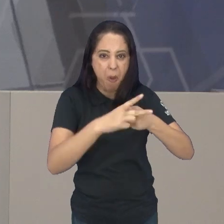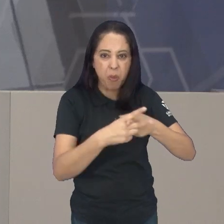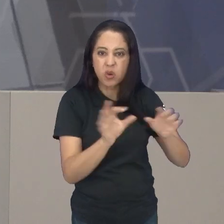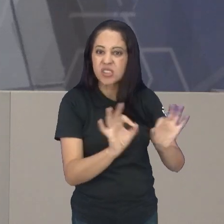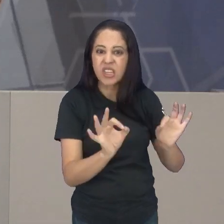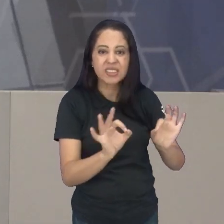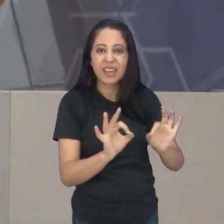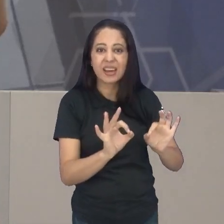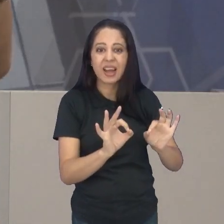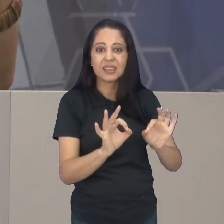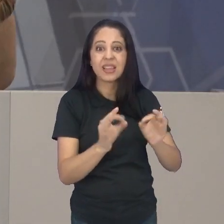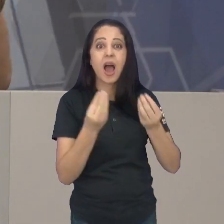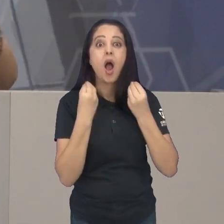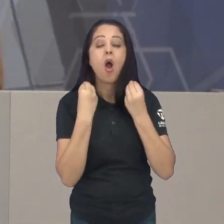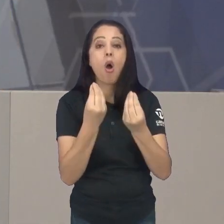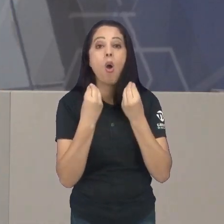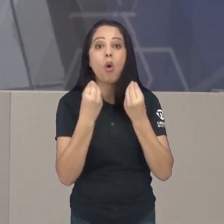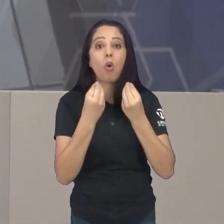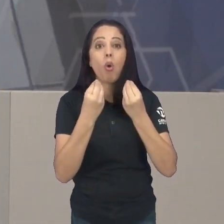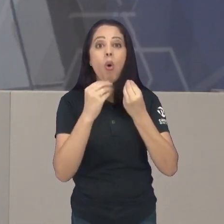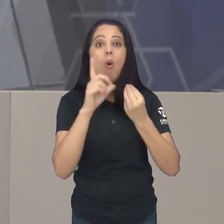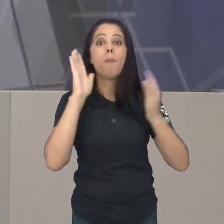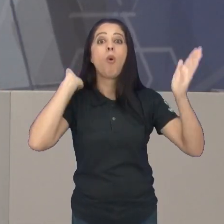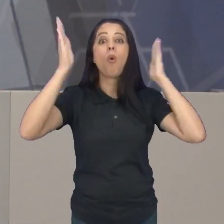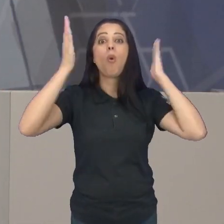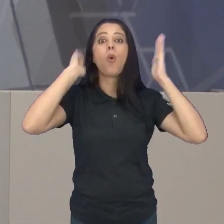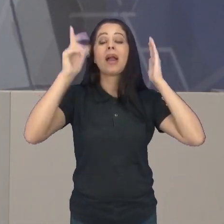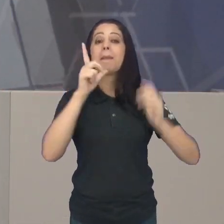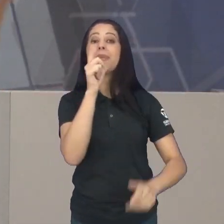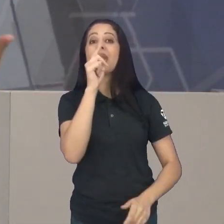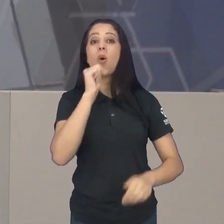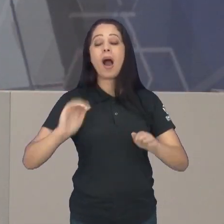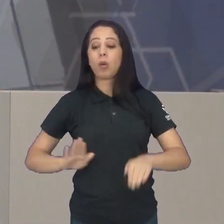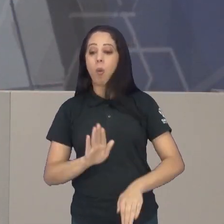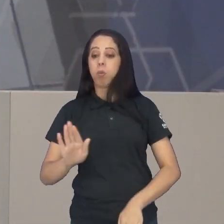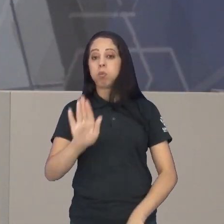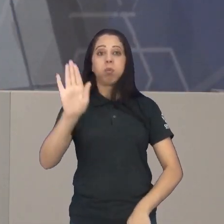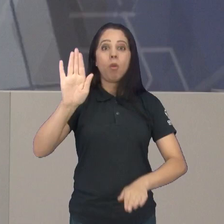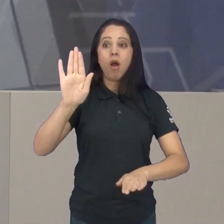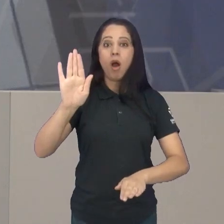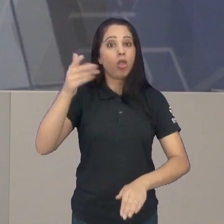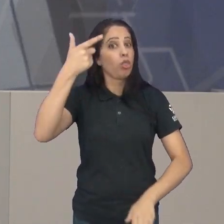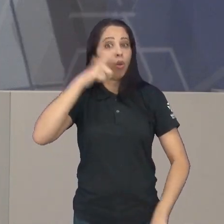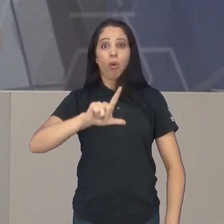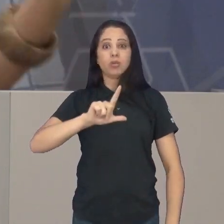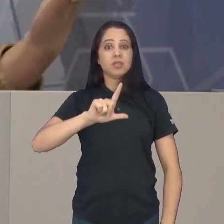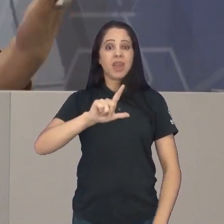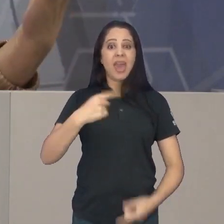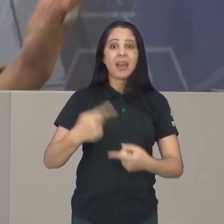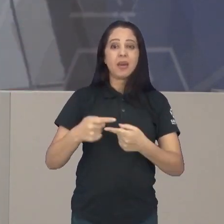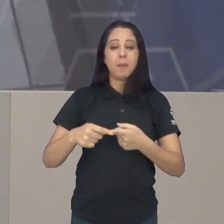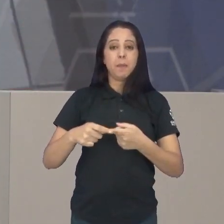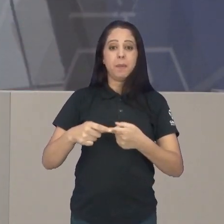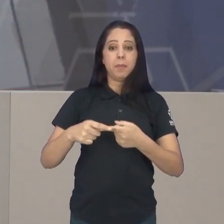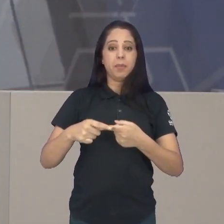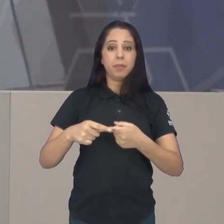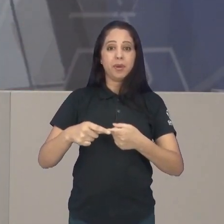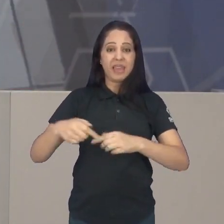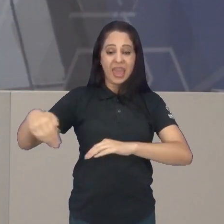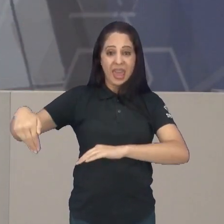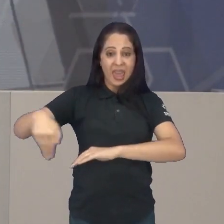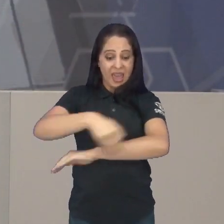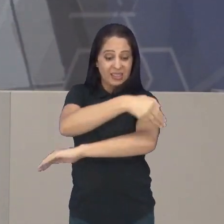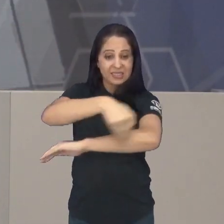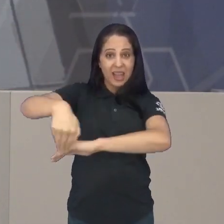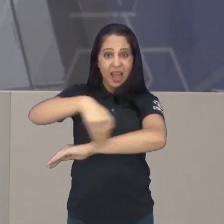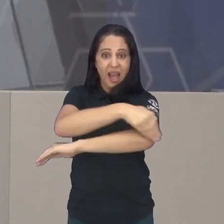o caminhão de pipa, de água potável, não chega lá. Porque lá tem um problema. Nesta